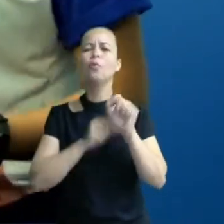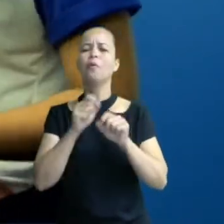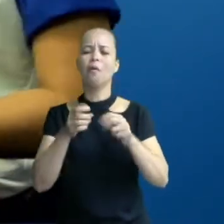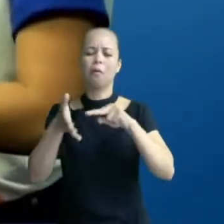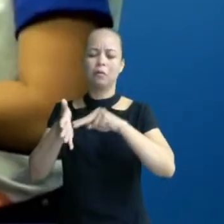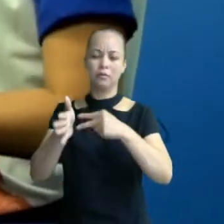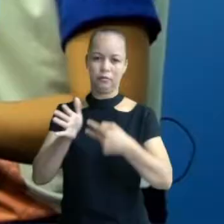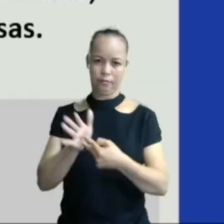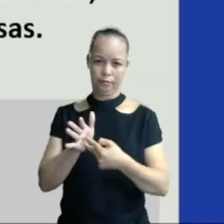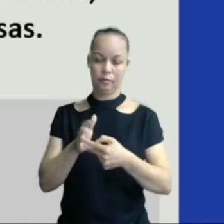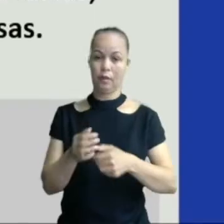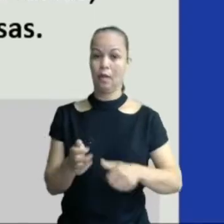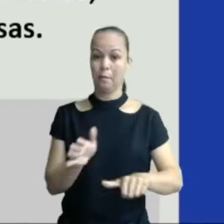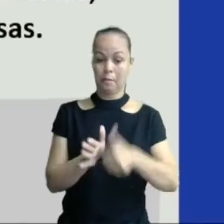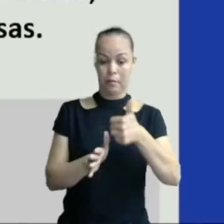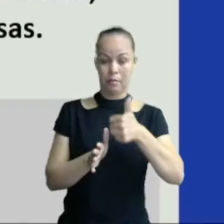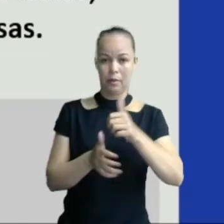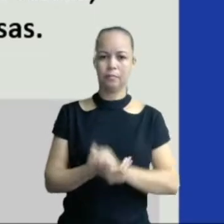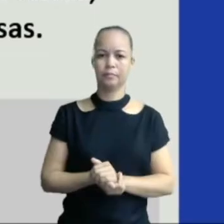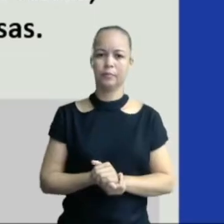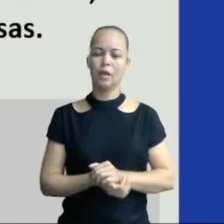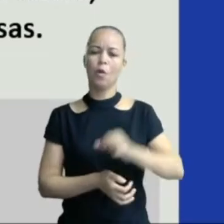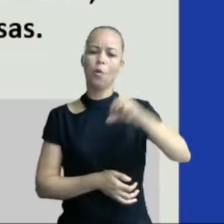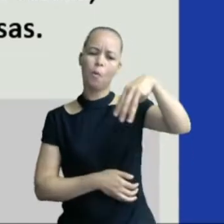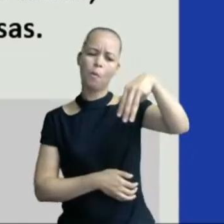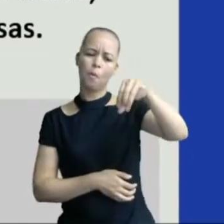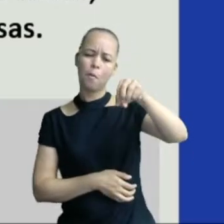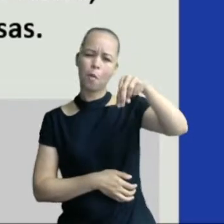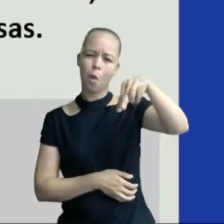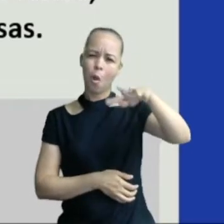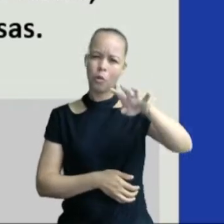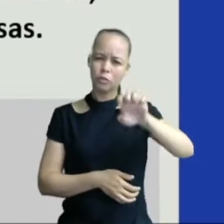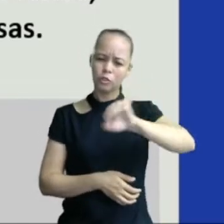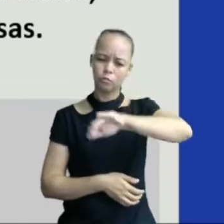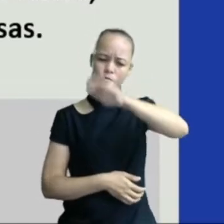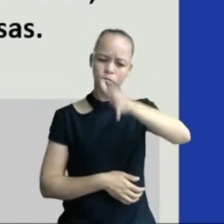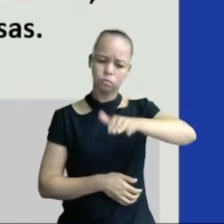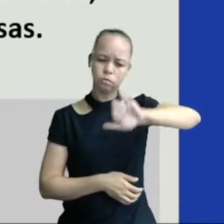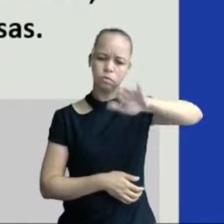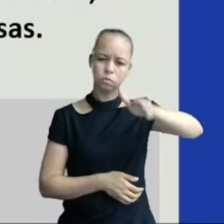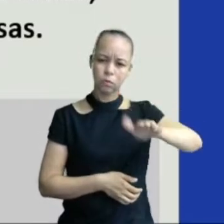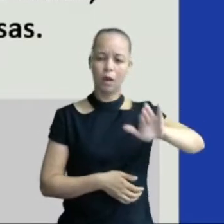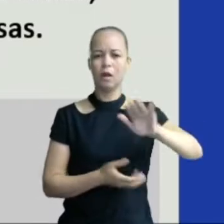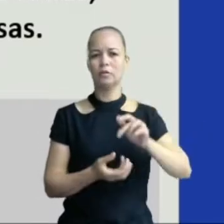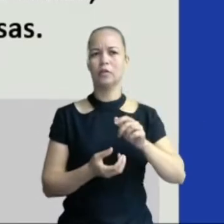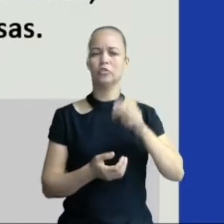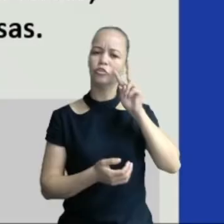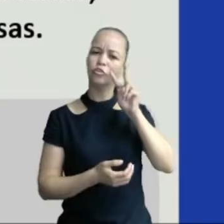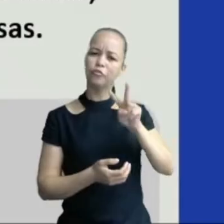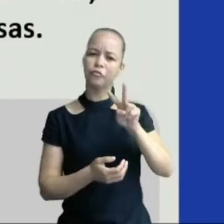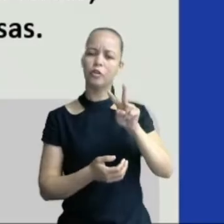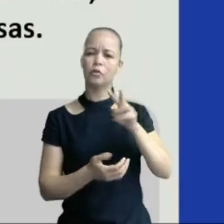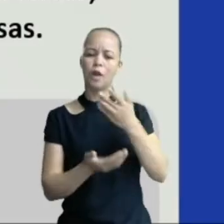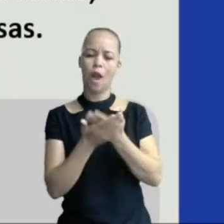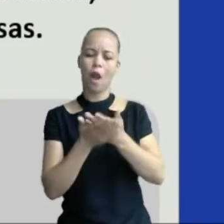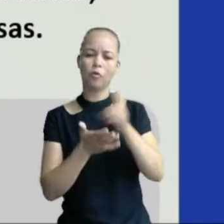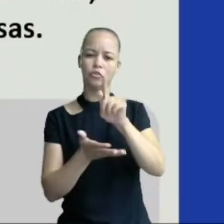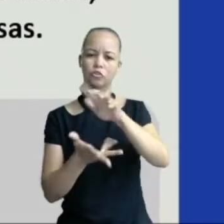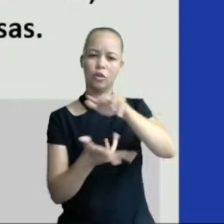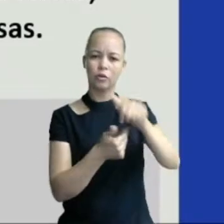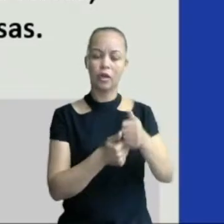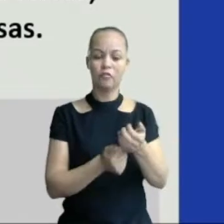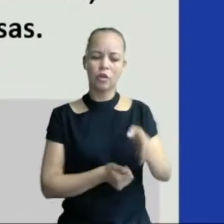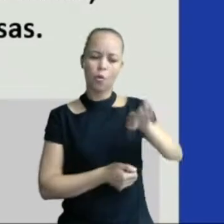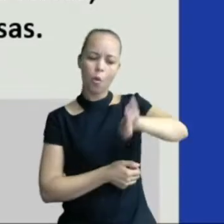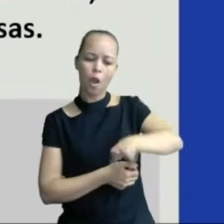tá certo? Primeiro, o monte, a gente viu na aula de geografia, né? O relevo, lembra? Das